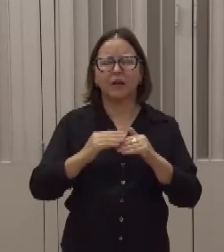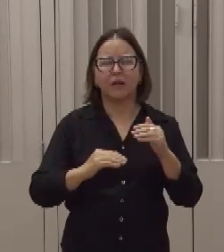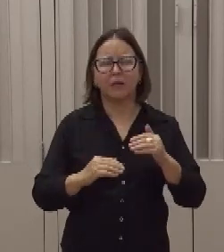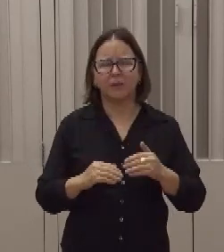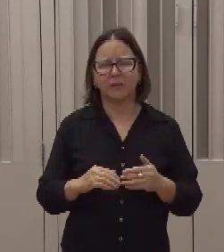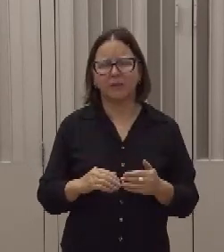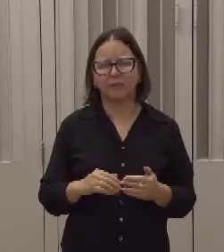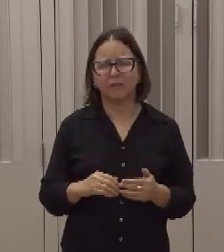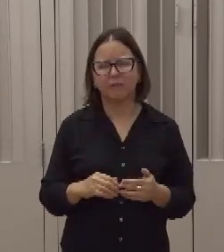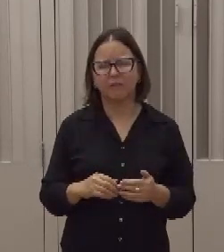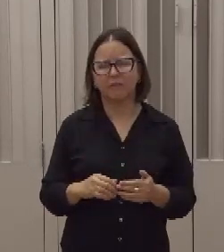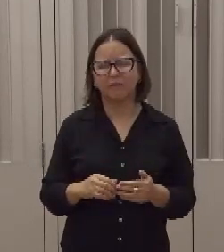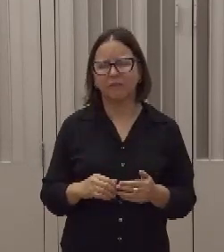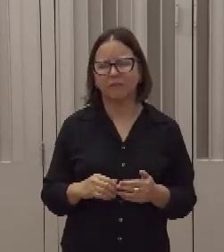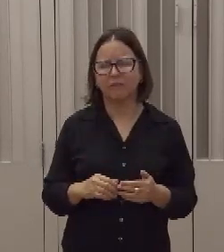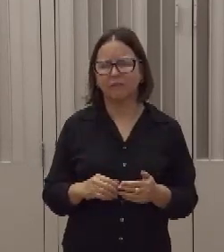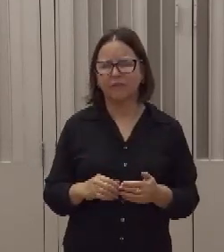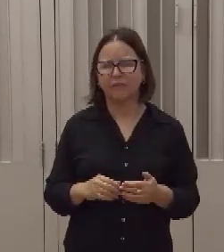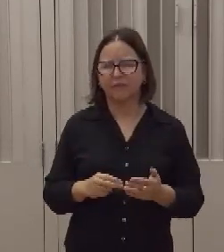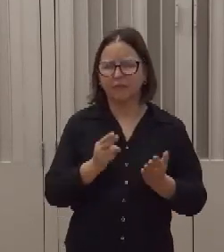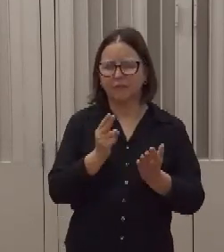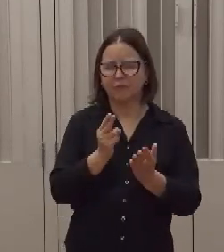Apesar de todo o custo que